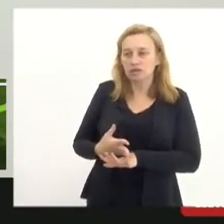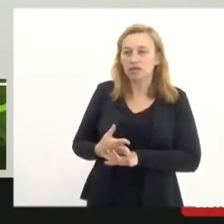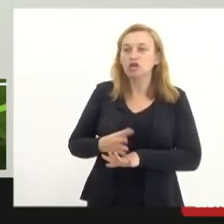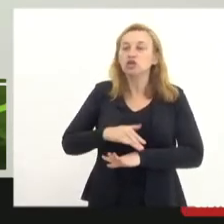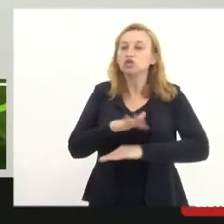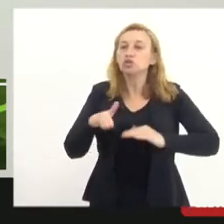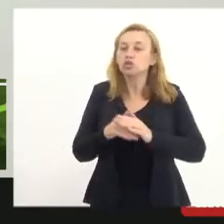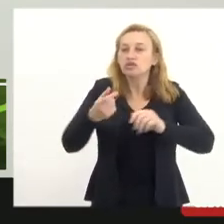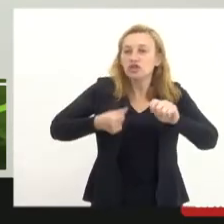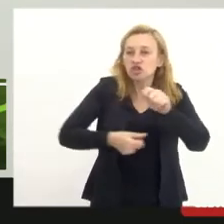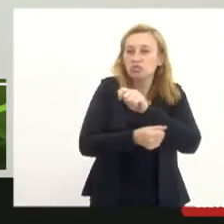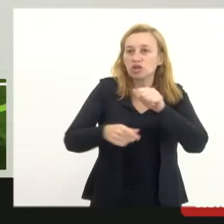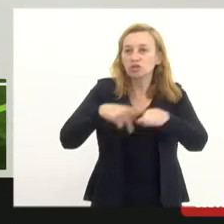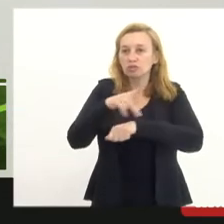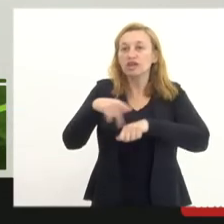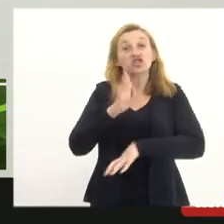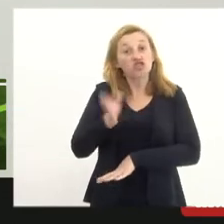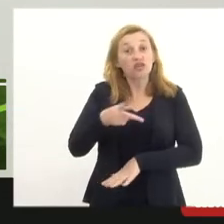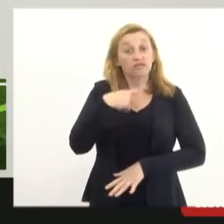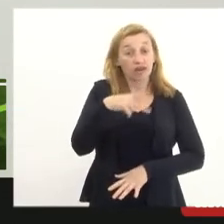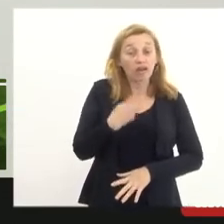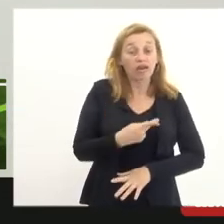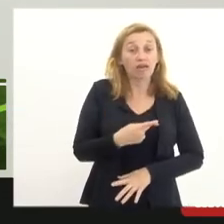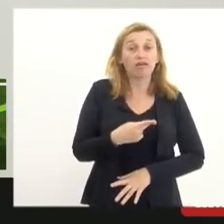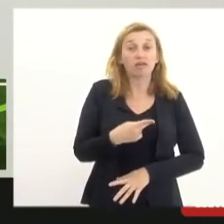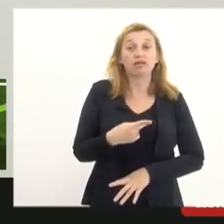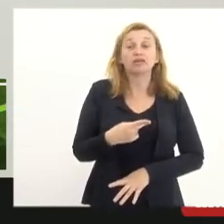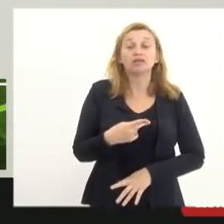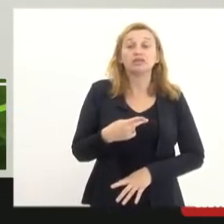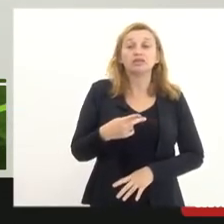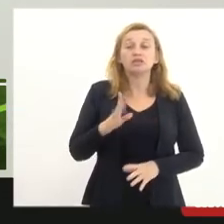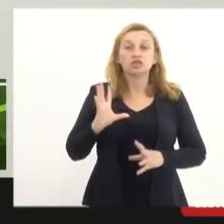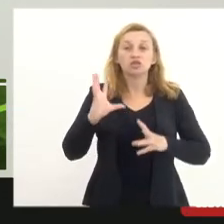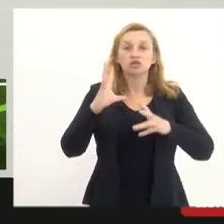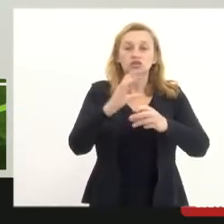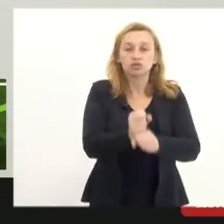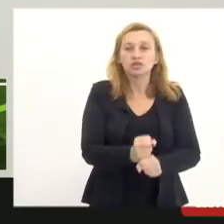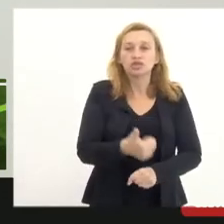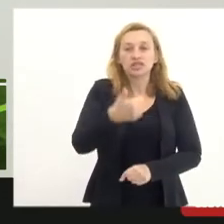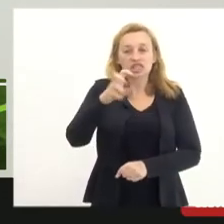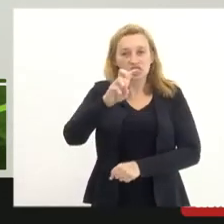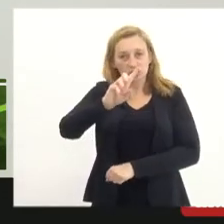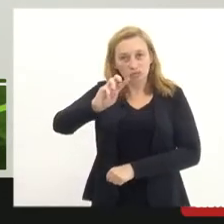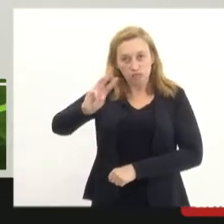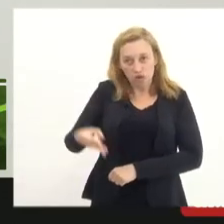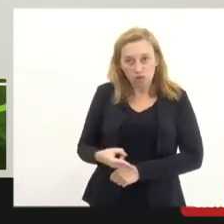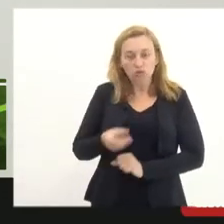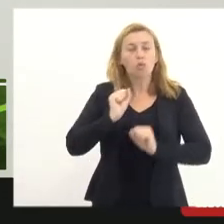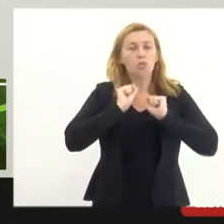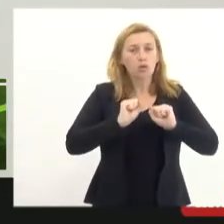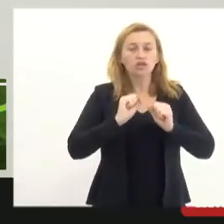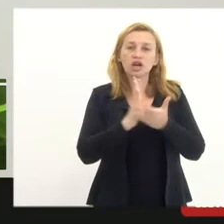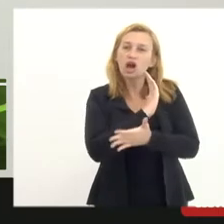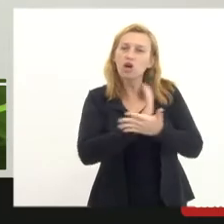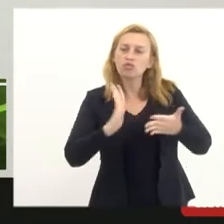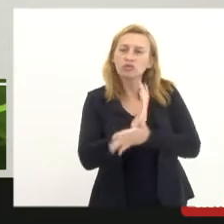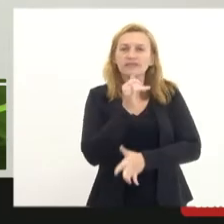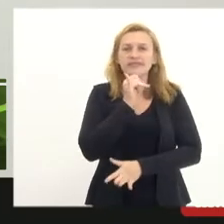no país que eu mencionei englobam esses 15 bilhões. Eu posso dar alguns exemplos